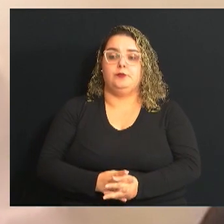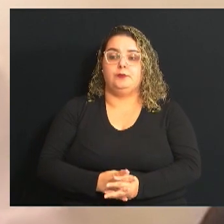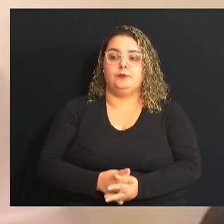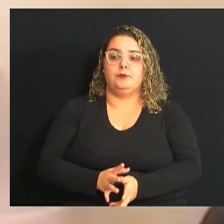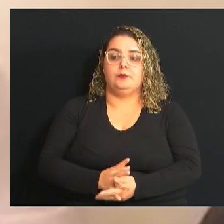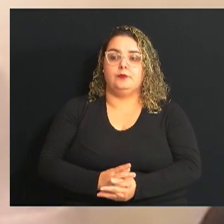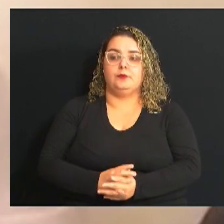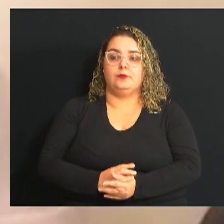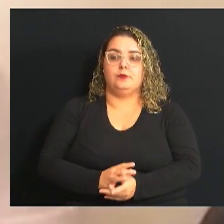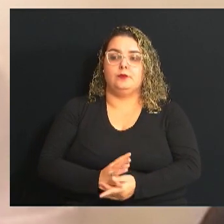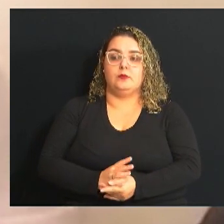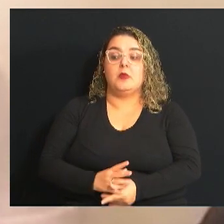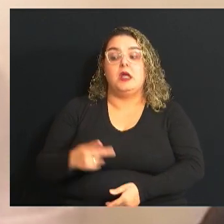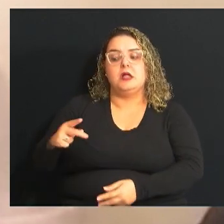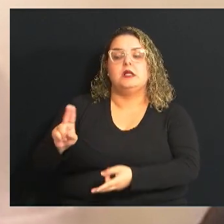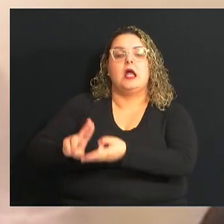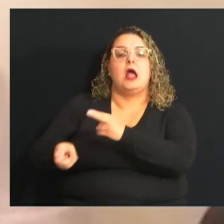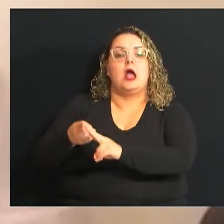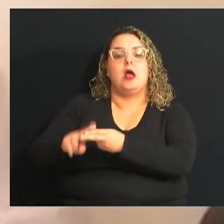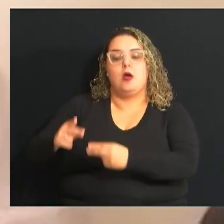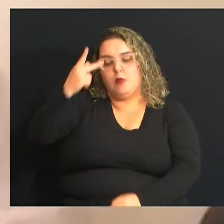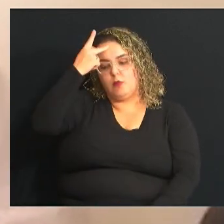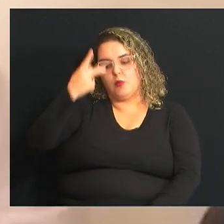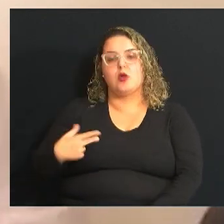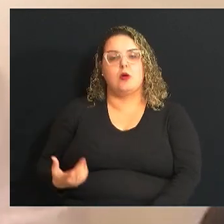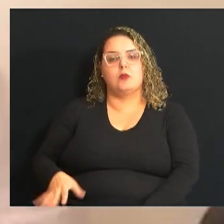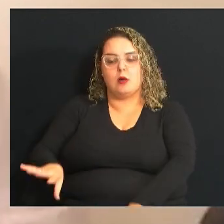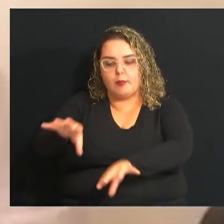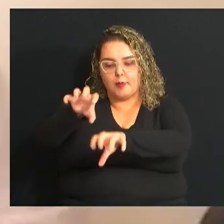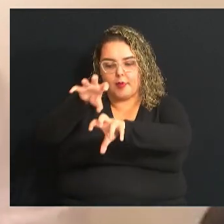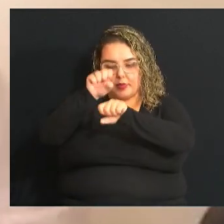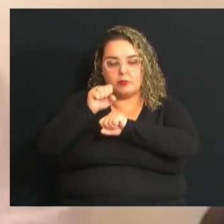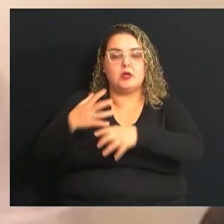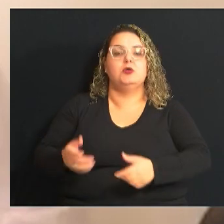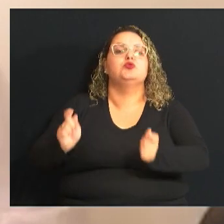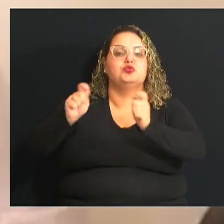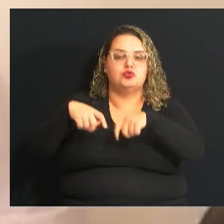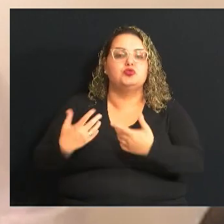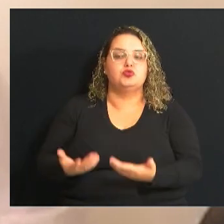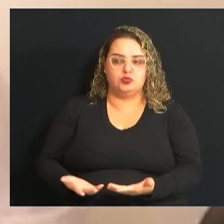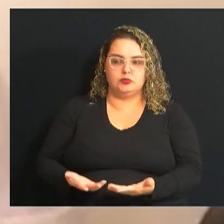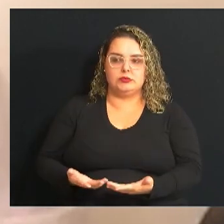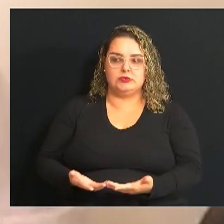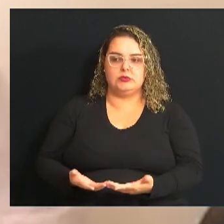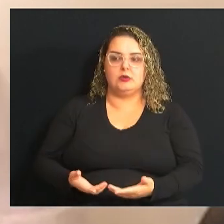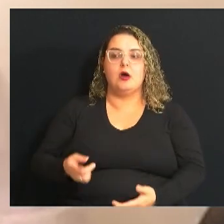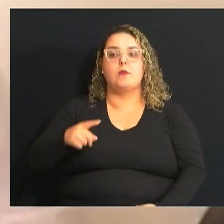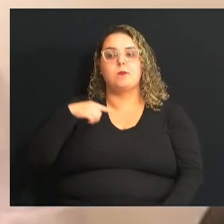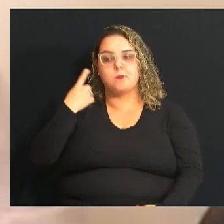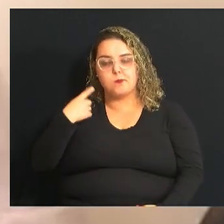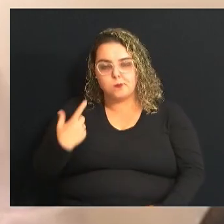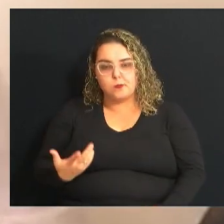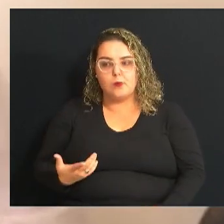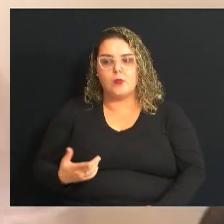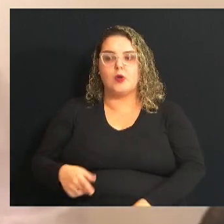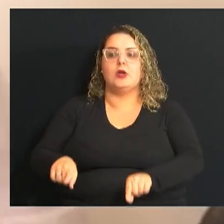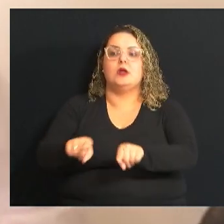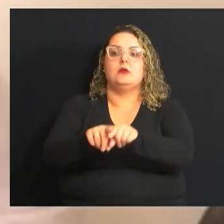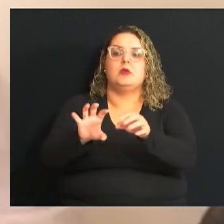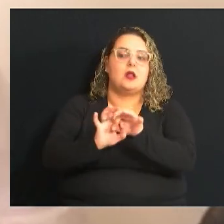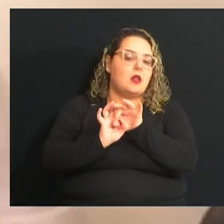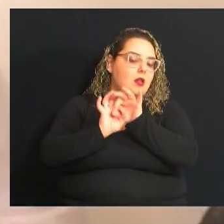está com a denominação atual e a comissão deve pedir essa atualização, pois após 133 anos de